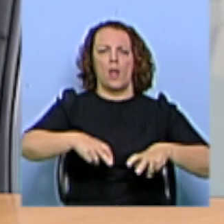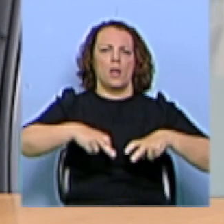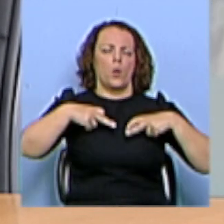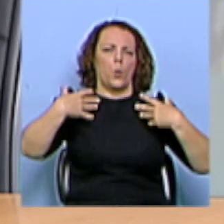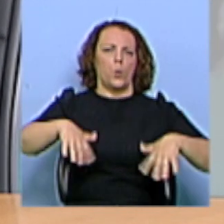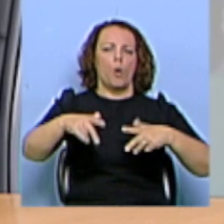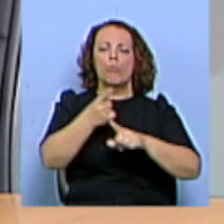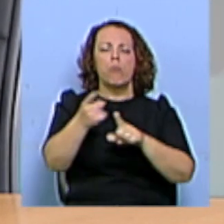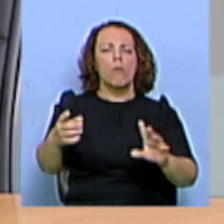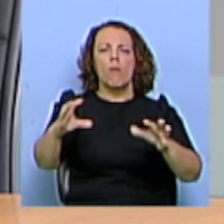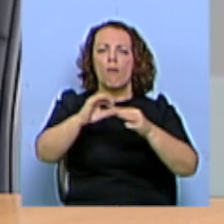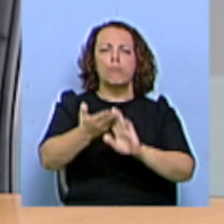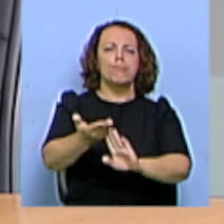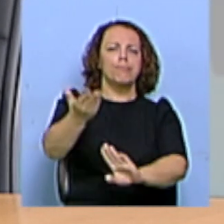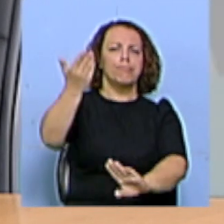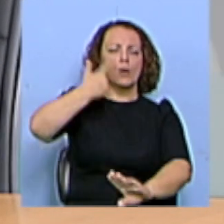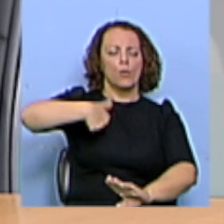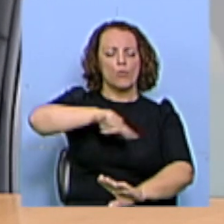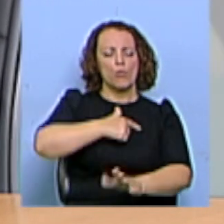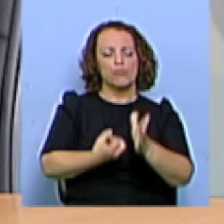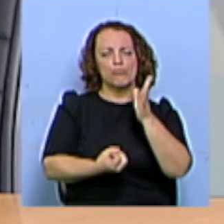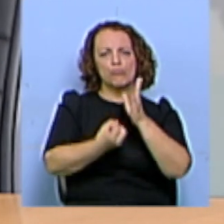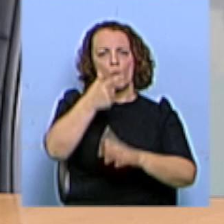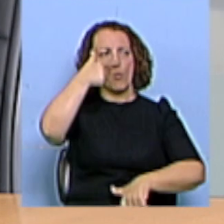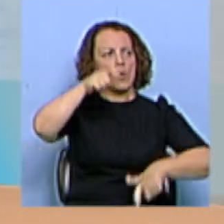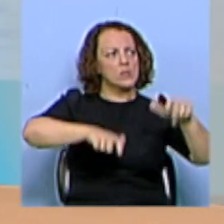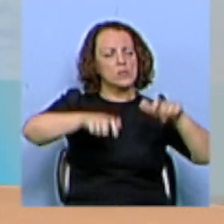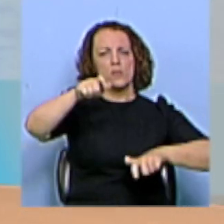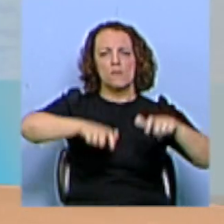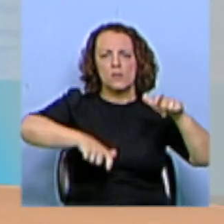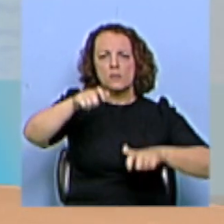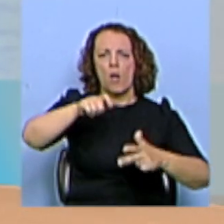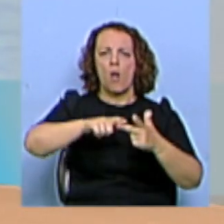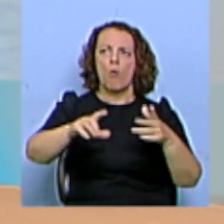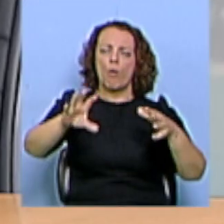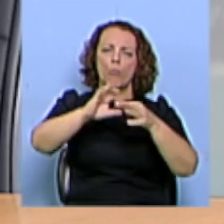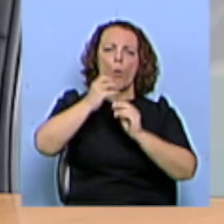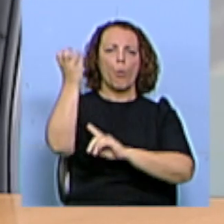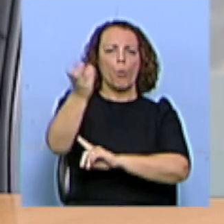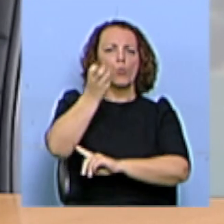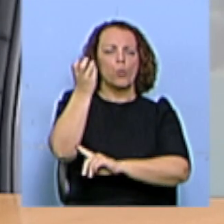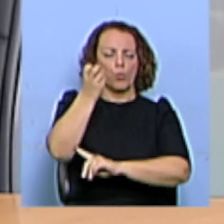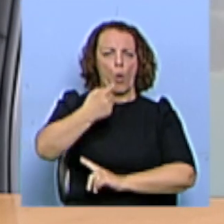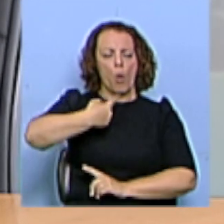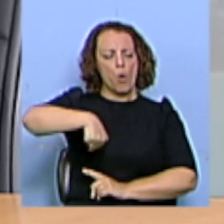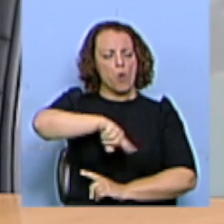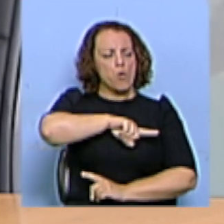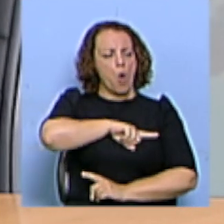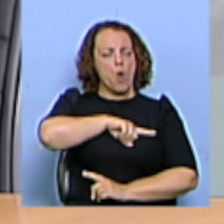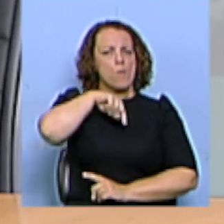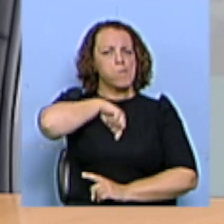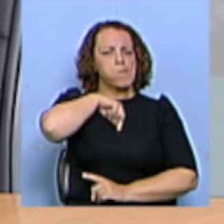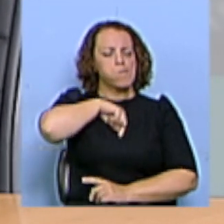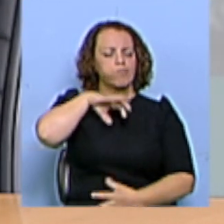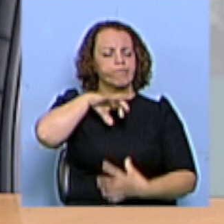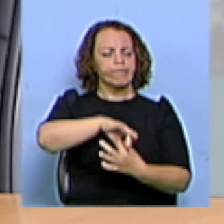dos primórdios da nossa cultura e da nossa civilização. O nosso umbigo, culturalmente falando,